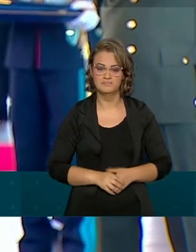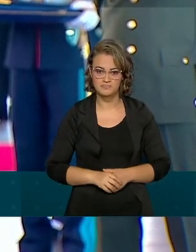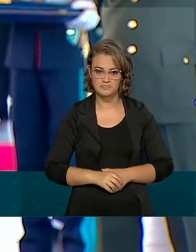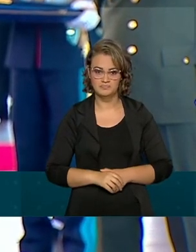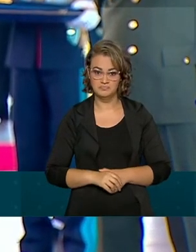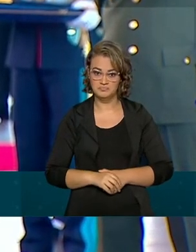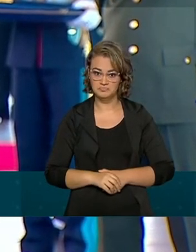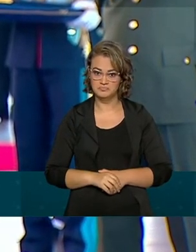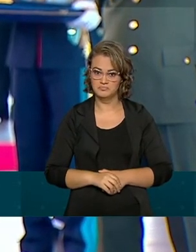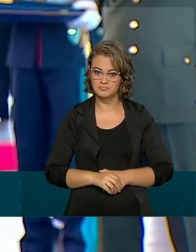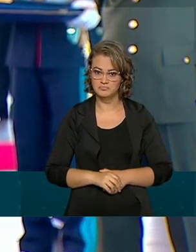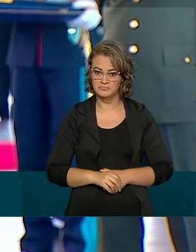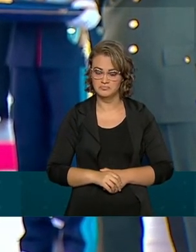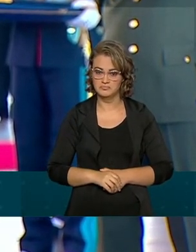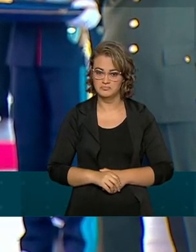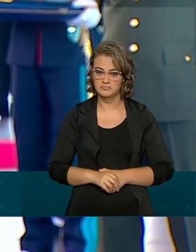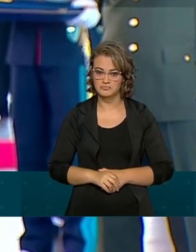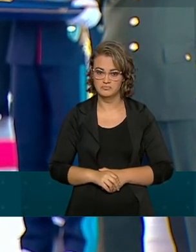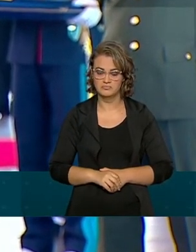sibinel